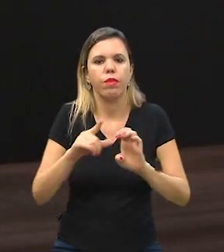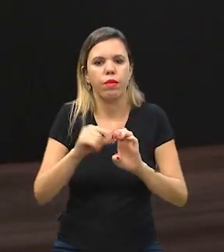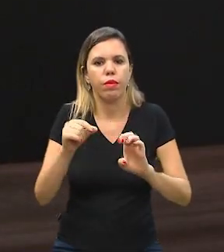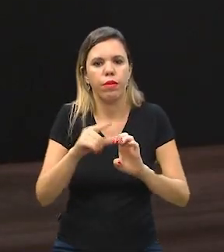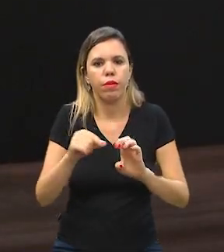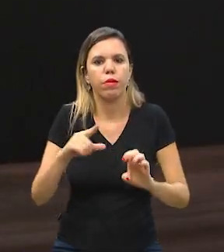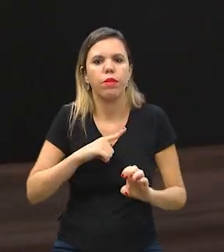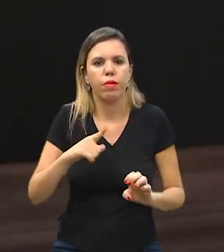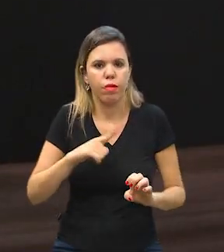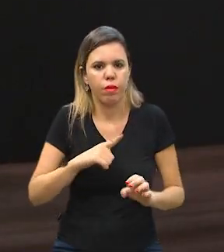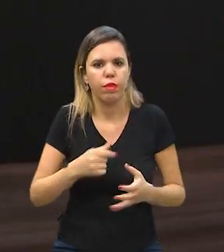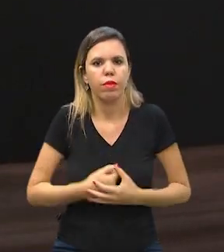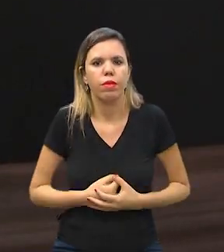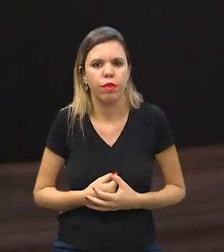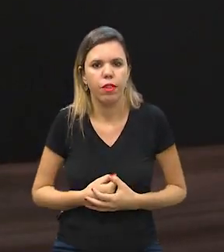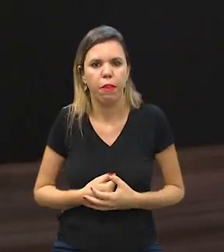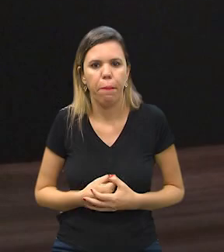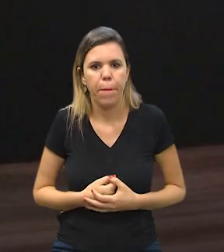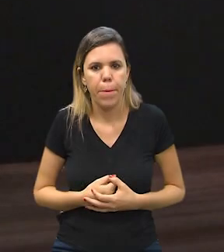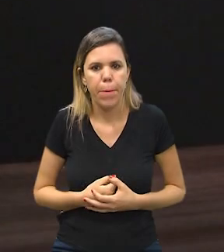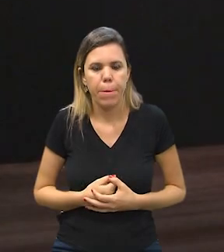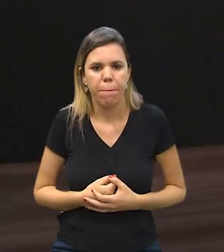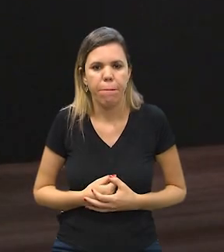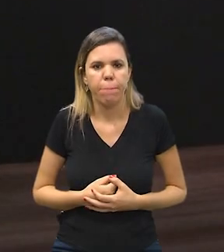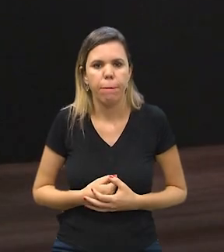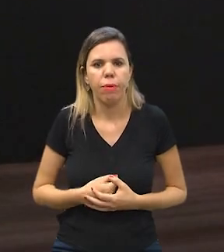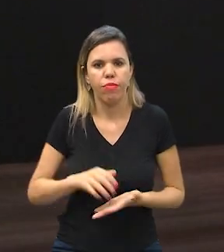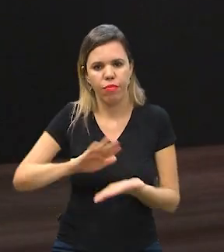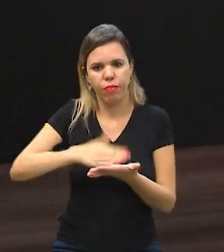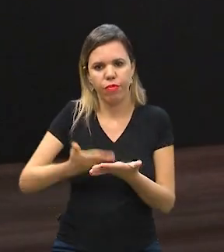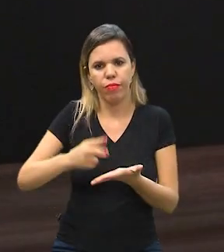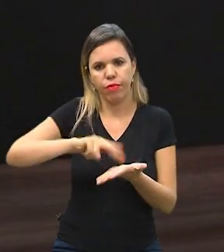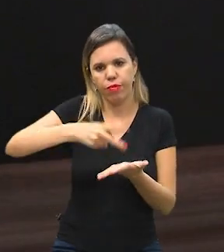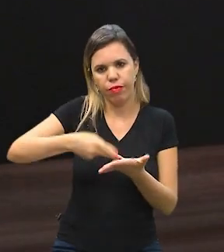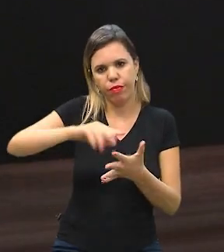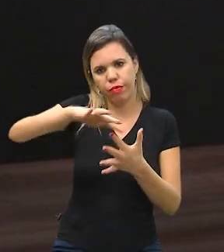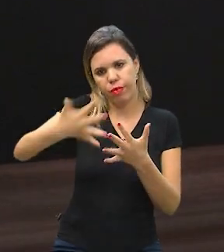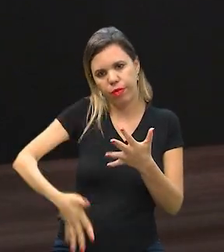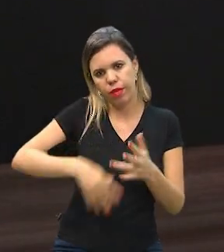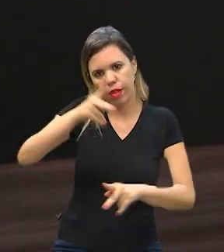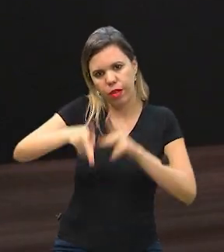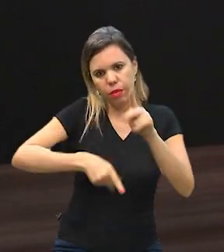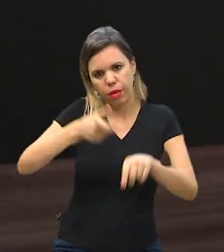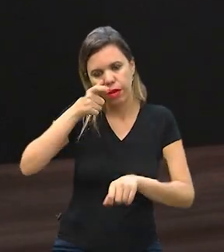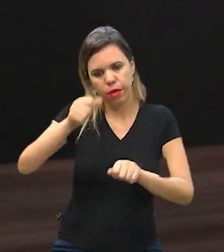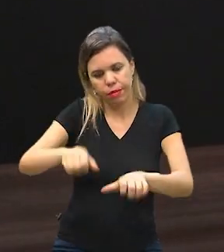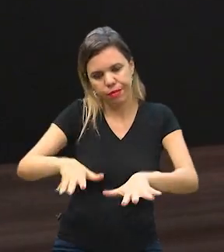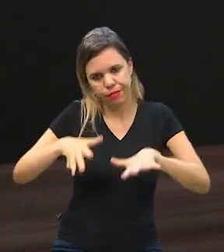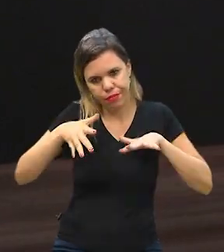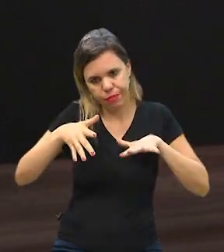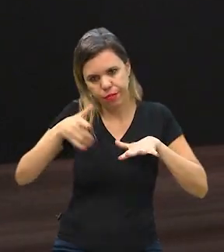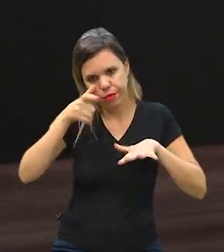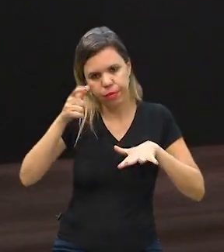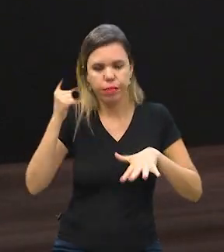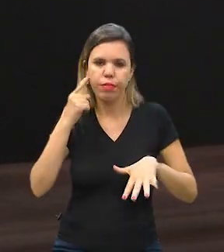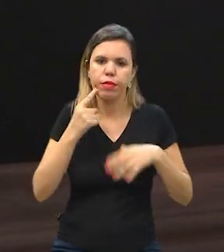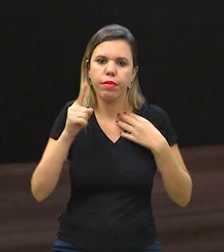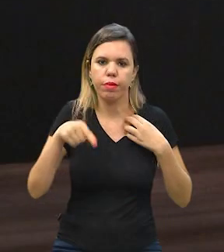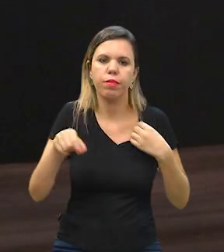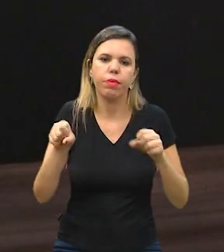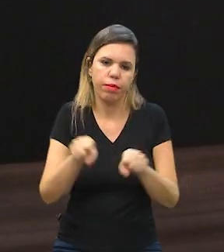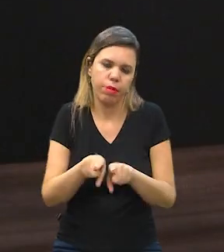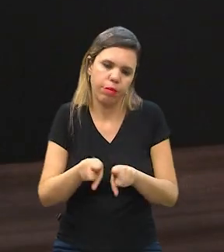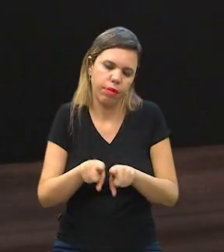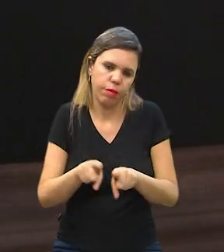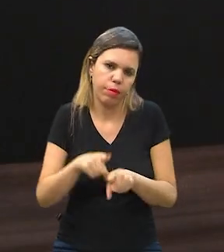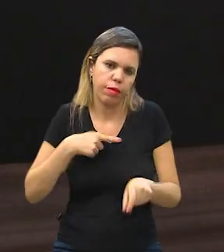Empreendedor tem aí a interpretação em Libras, então o nosso telespectador que é surdo, ele também